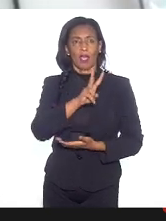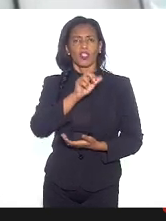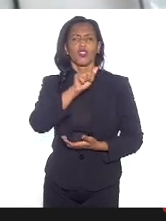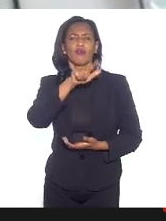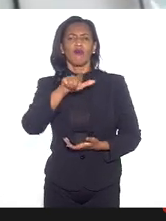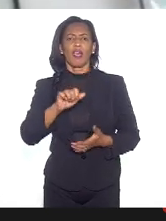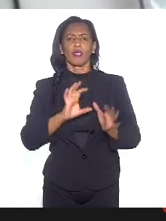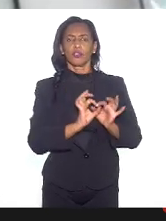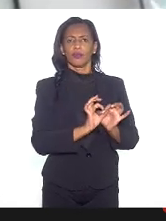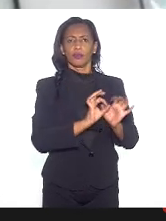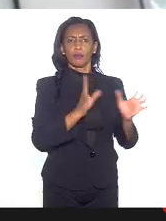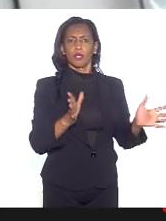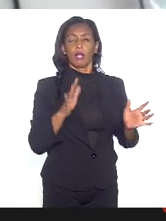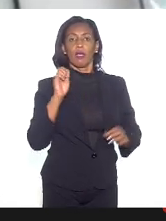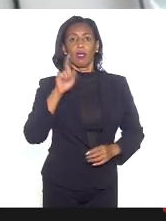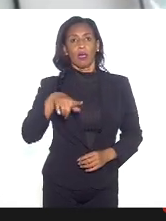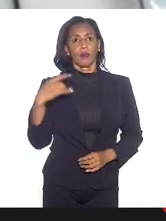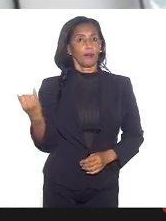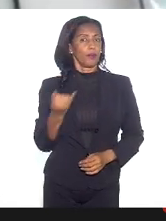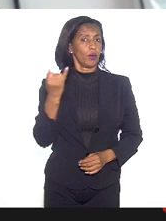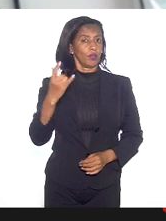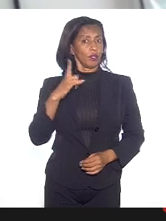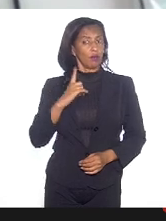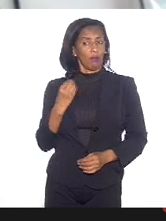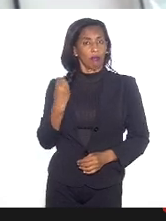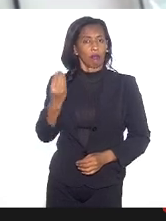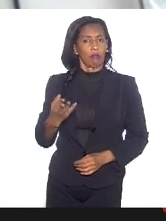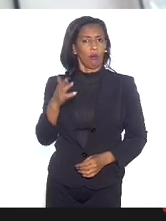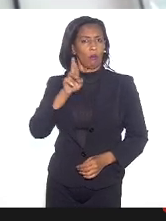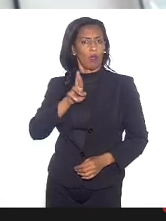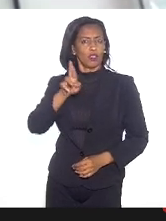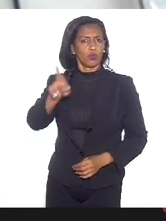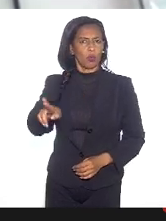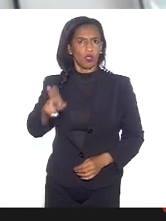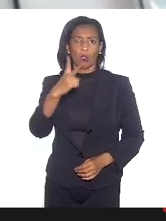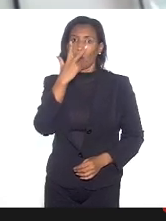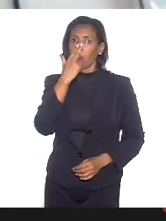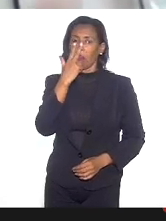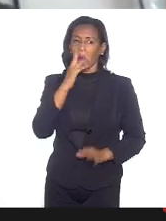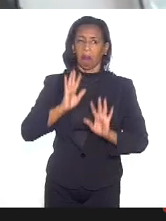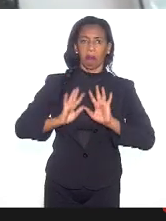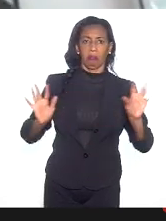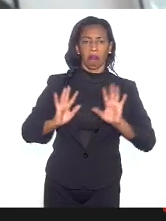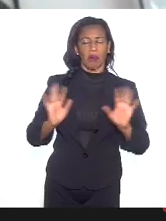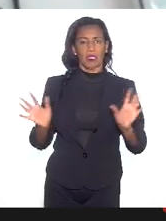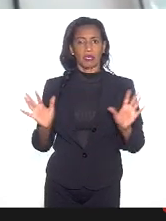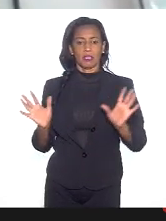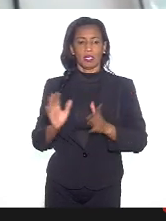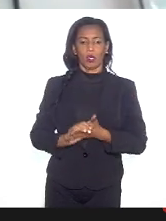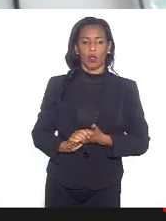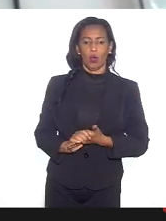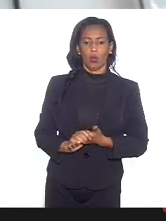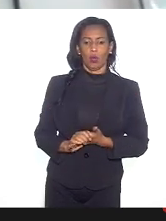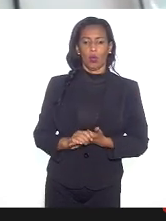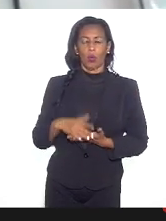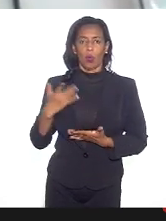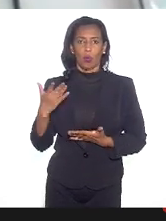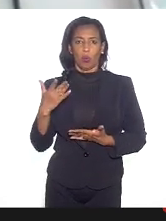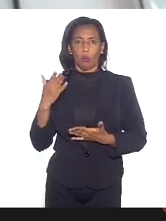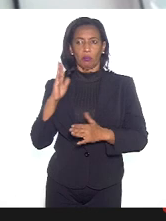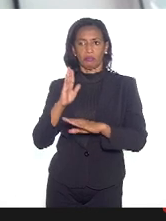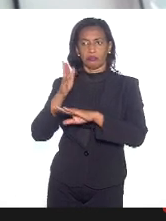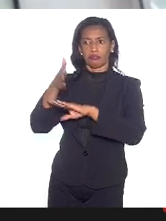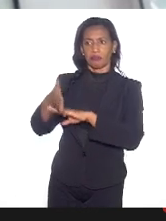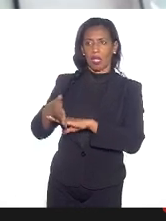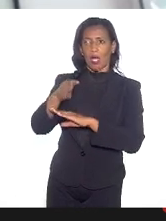autorizadas. Então, é importante que a gente dê uma resposta para não ficar parecendo um ode ao secretário Leandro,